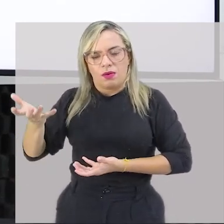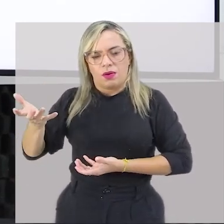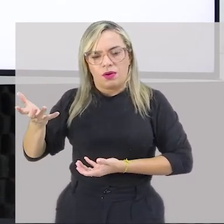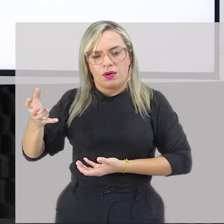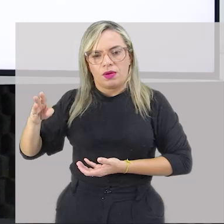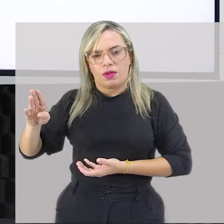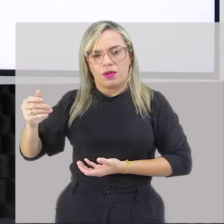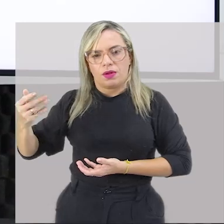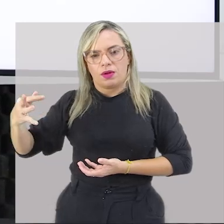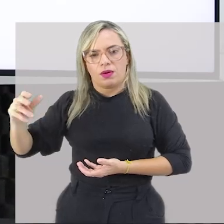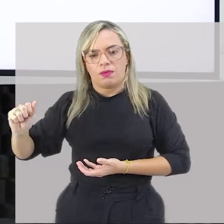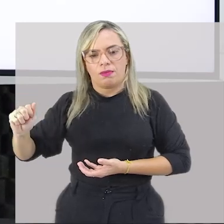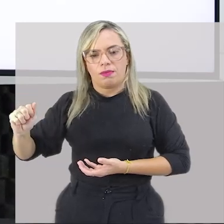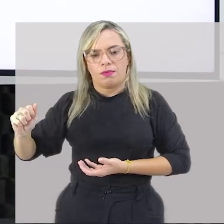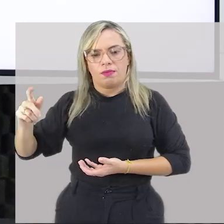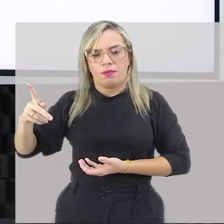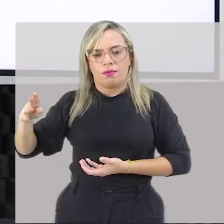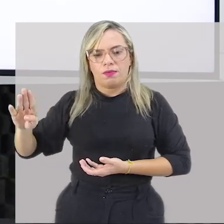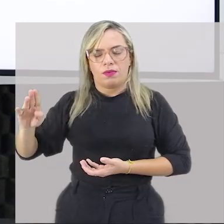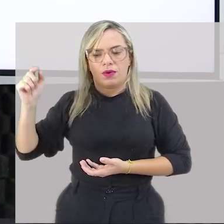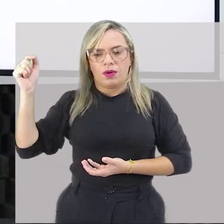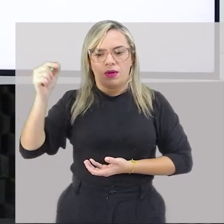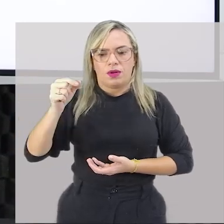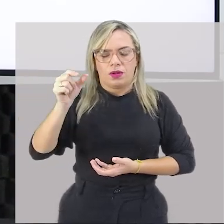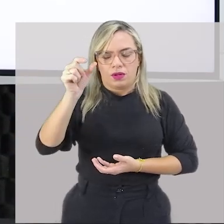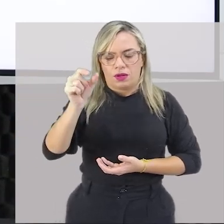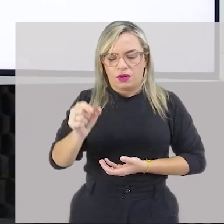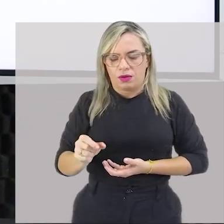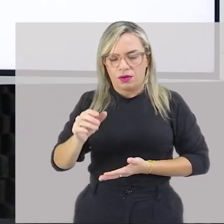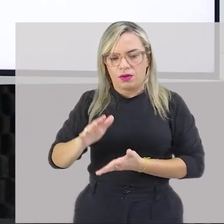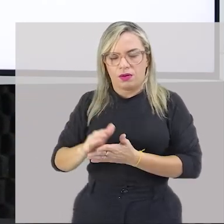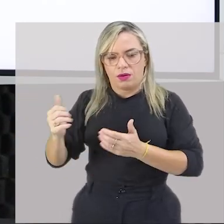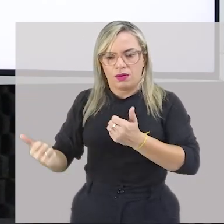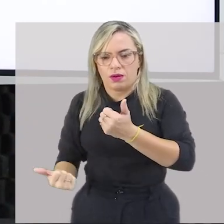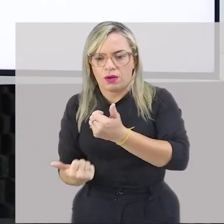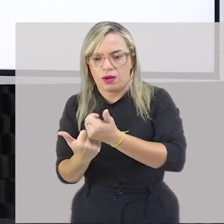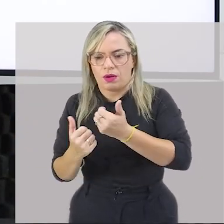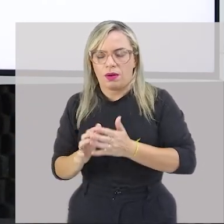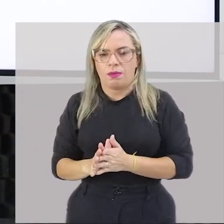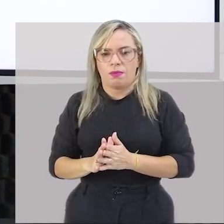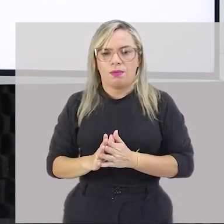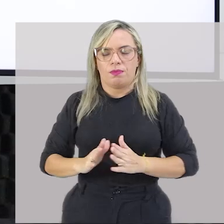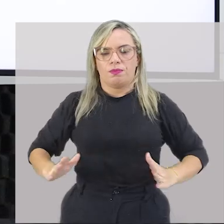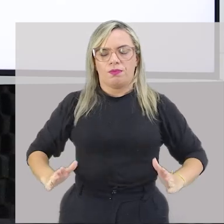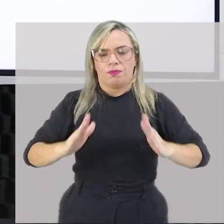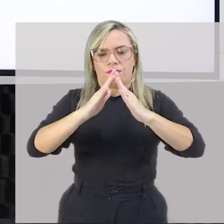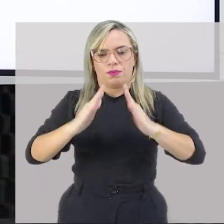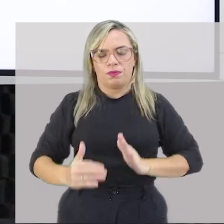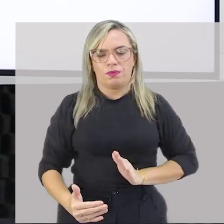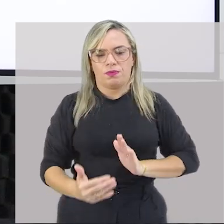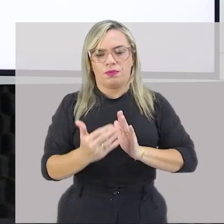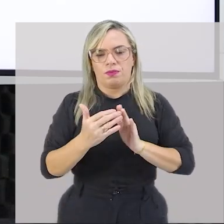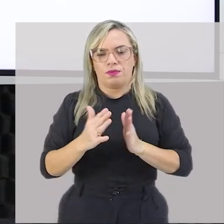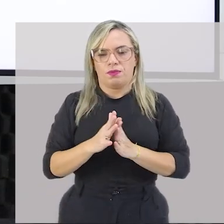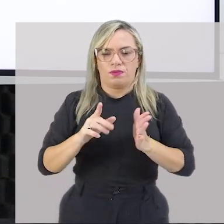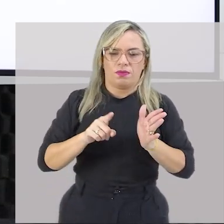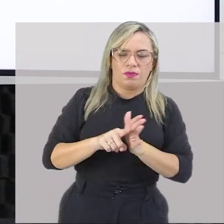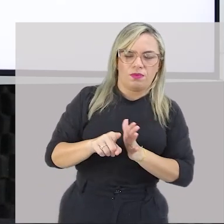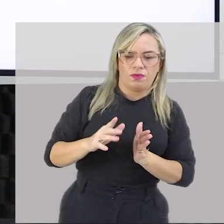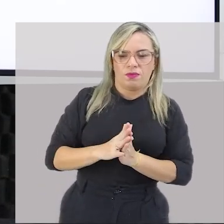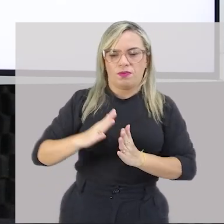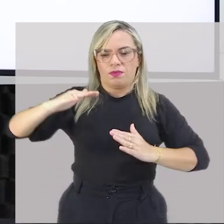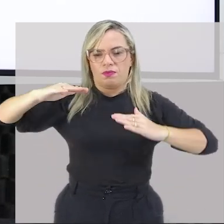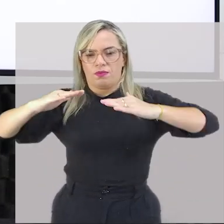Aqui é só o meu ponto de apoio. Gente, Essas questões que parecem assim